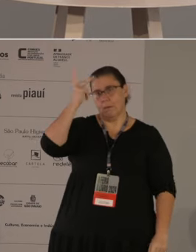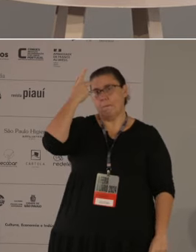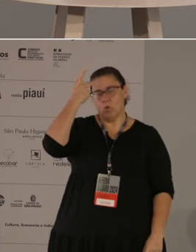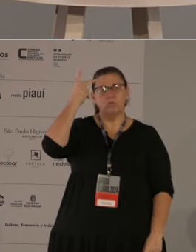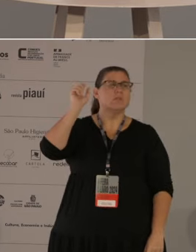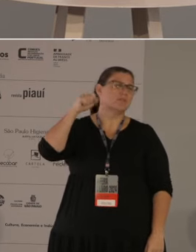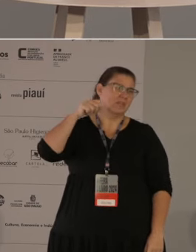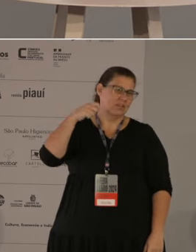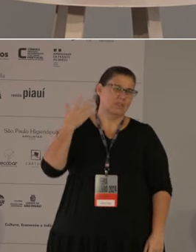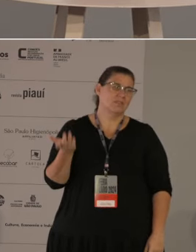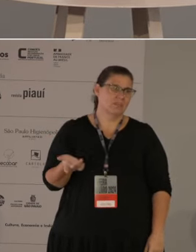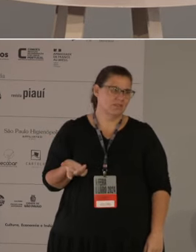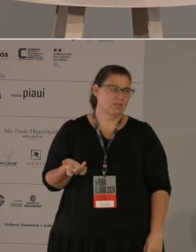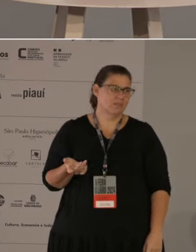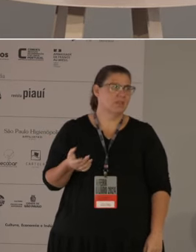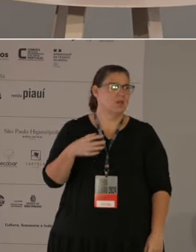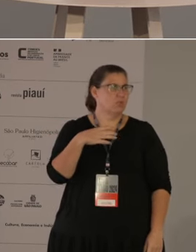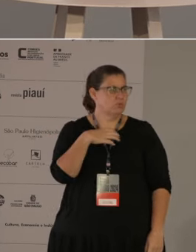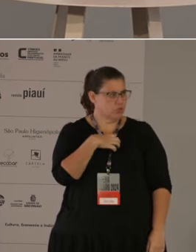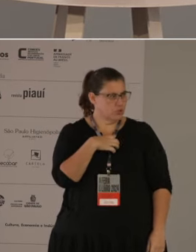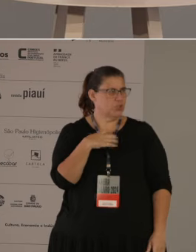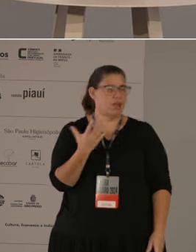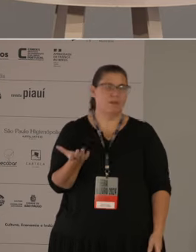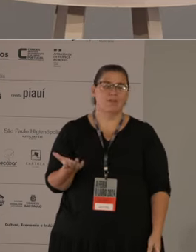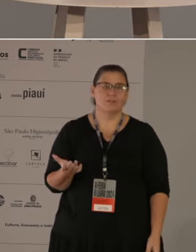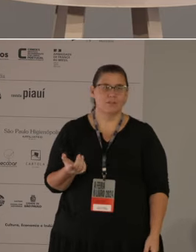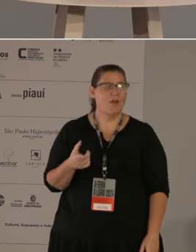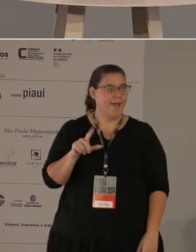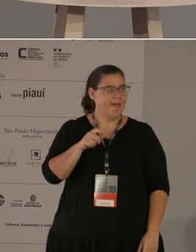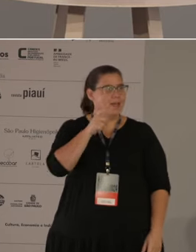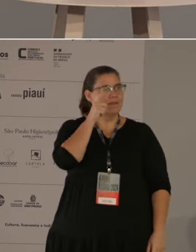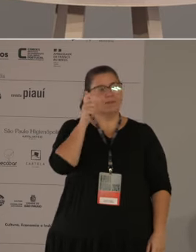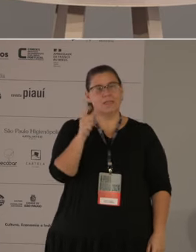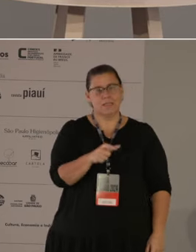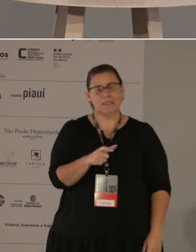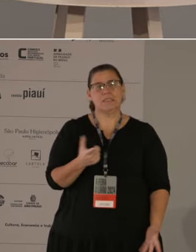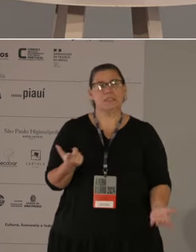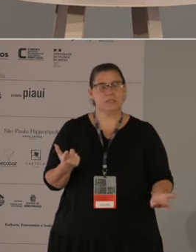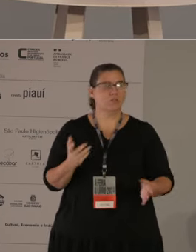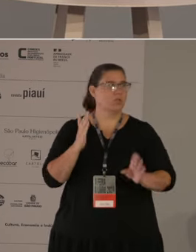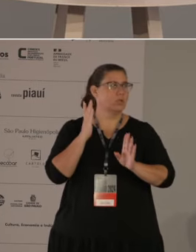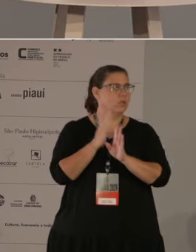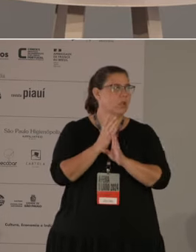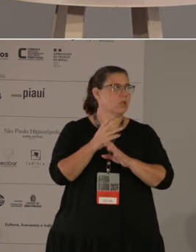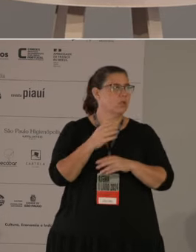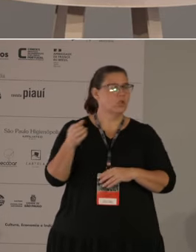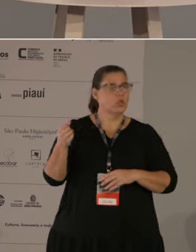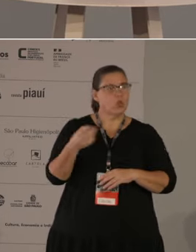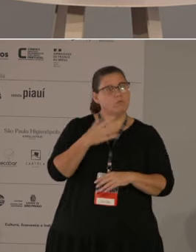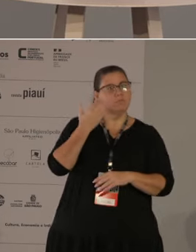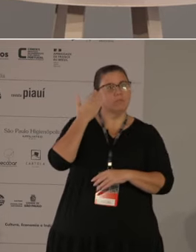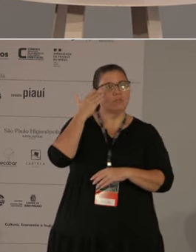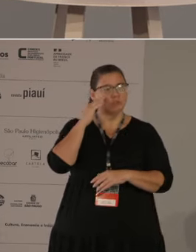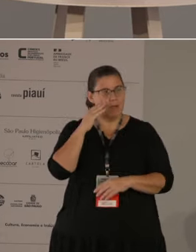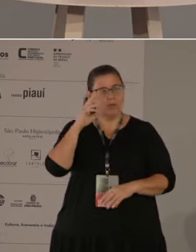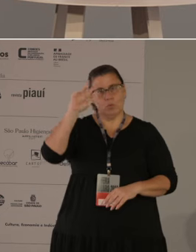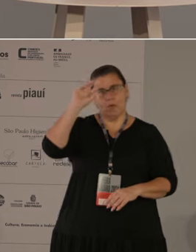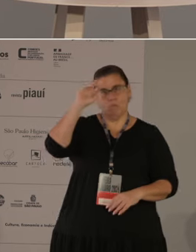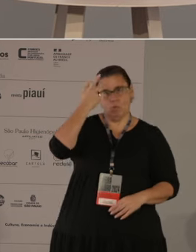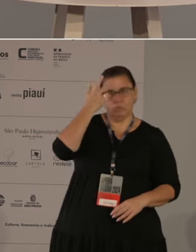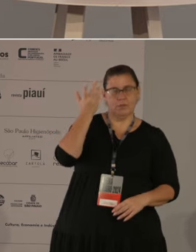né? Eu acho uma das belezas desse campo, de certa maneira, é isso, né? Assim, os achados são sujeitos a novas interpretações, as convicções mudam, enfim,